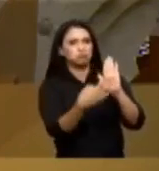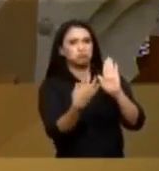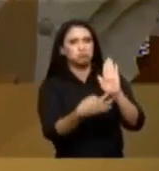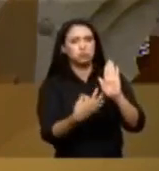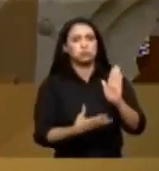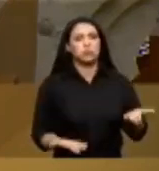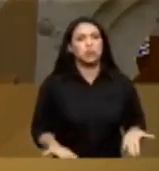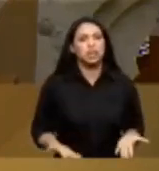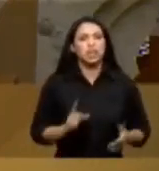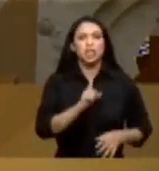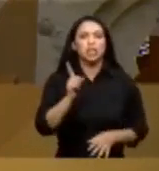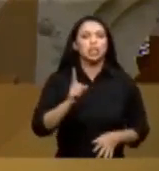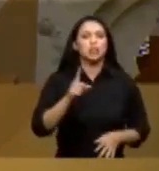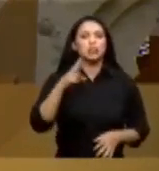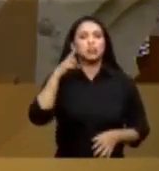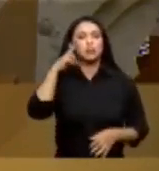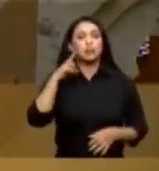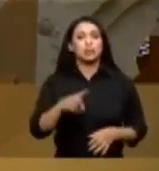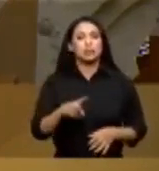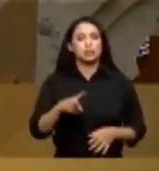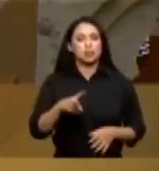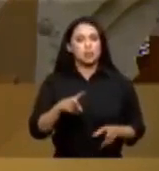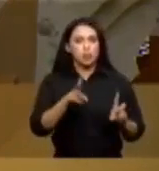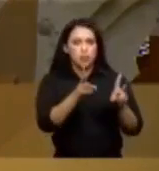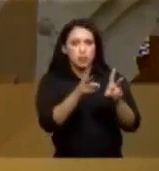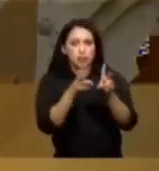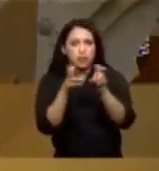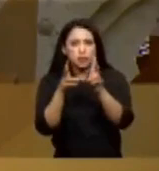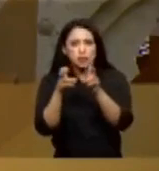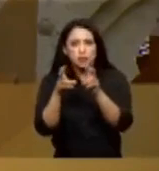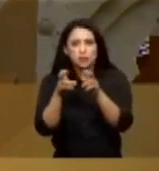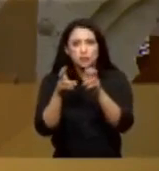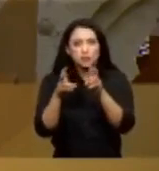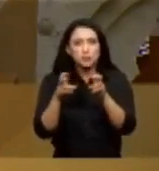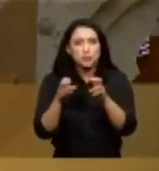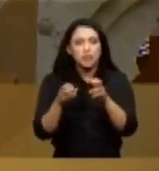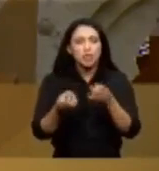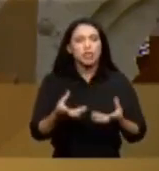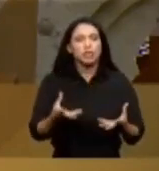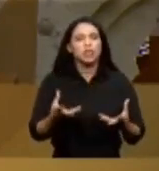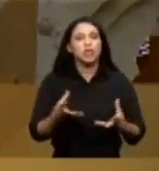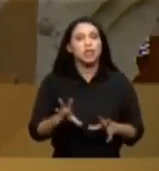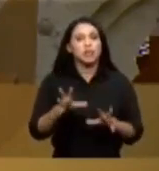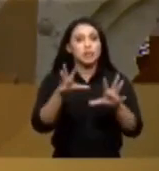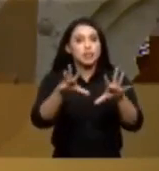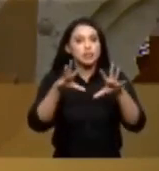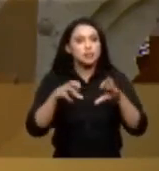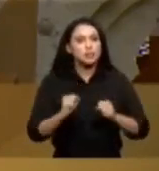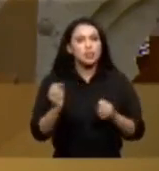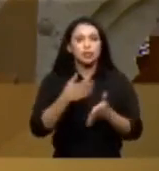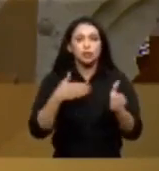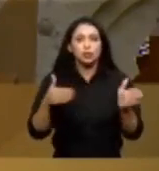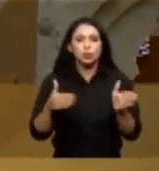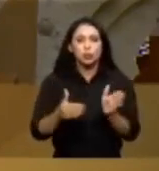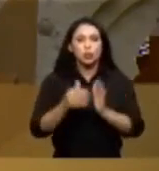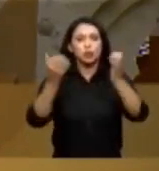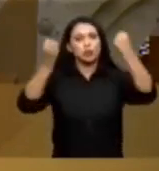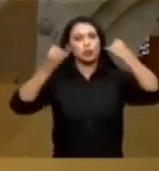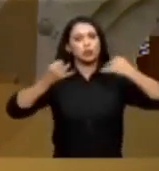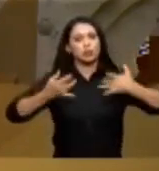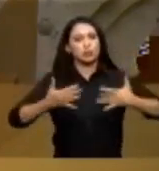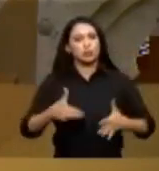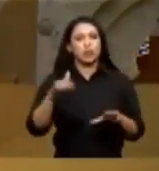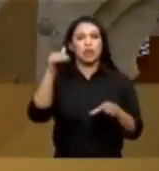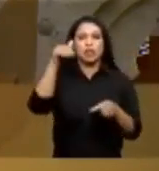sublinhados, que não deixam os olhares menos atentos perderem a essência de cada exaustiva fundamentação